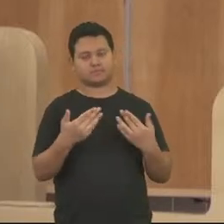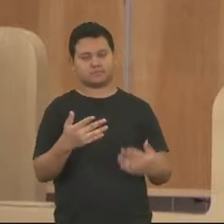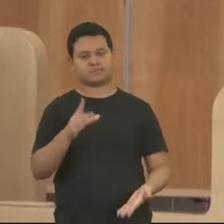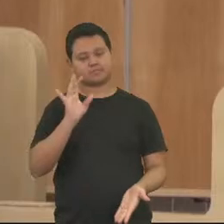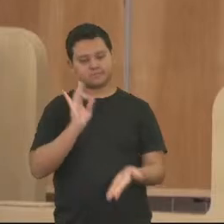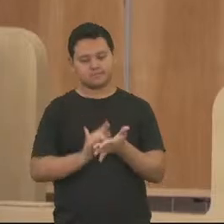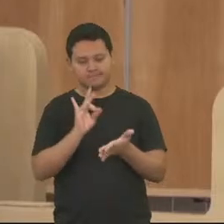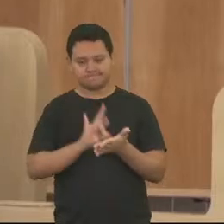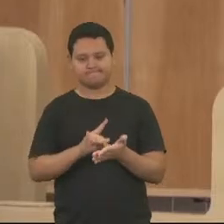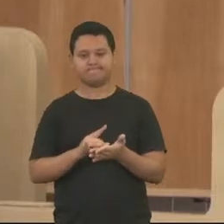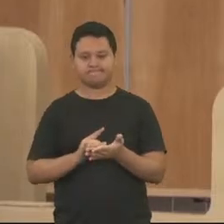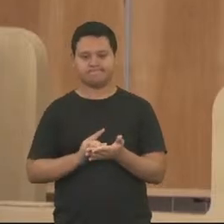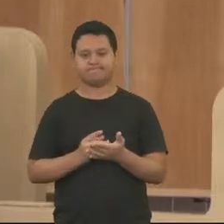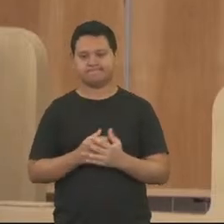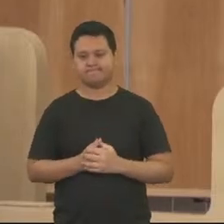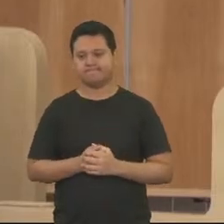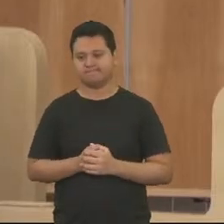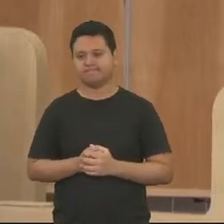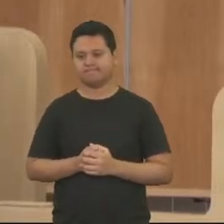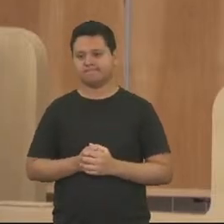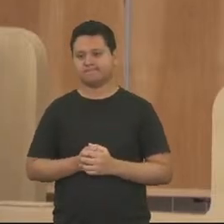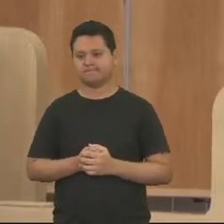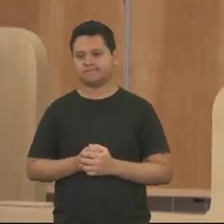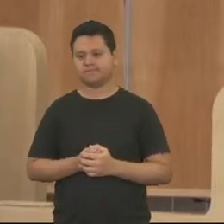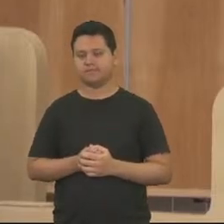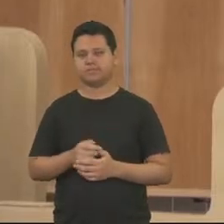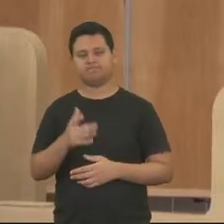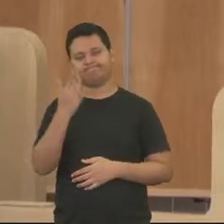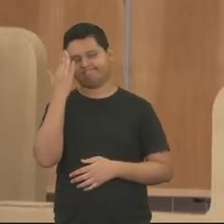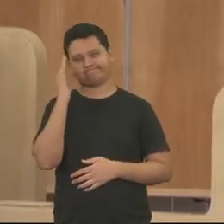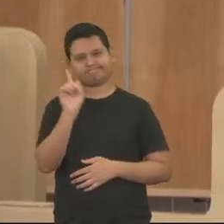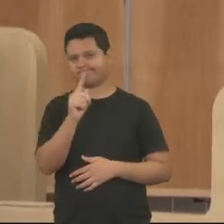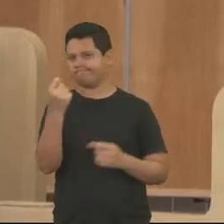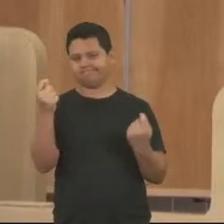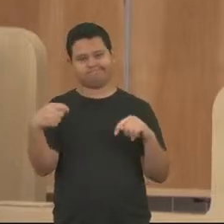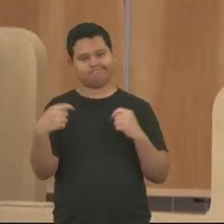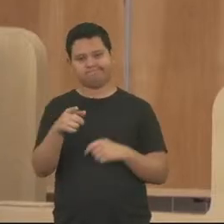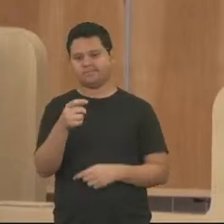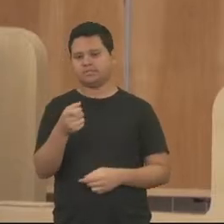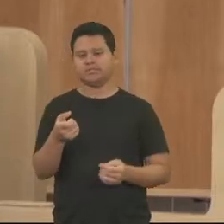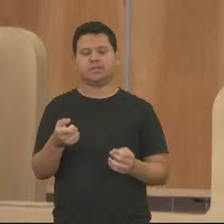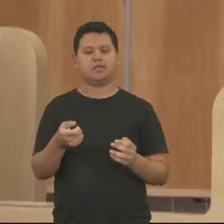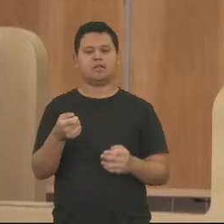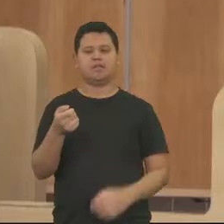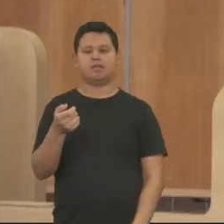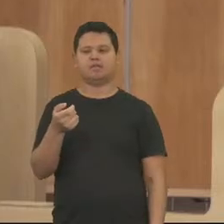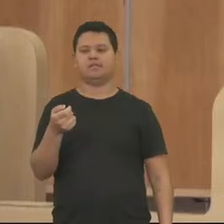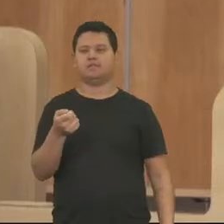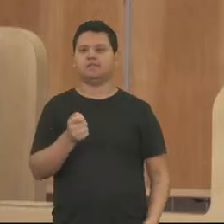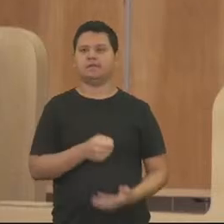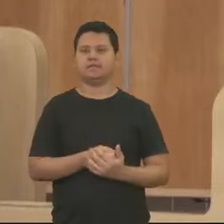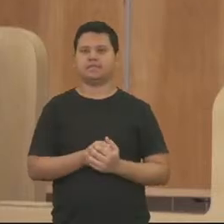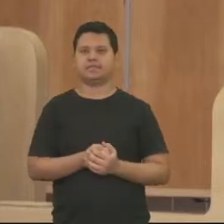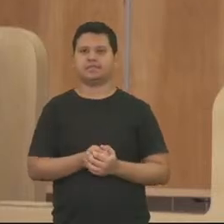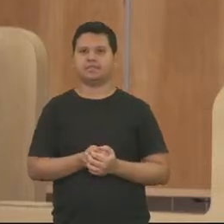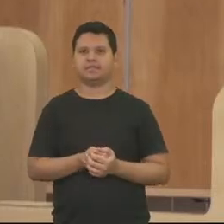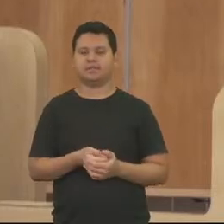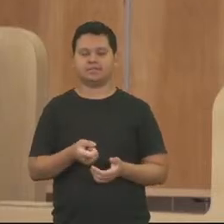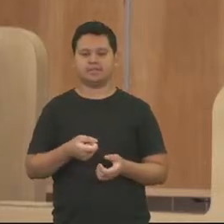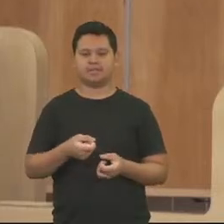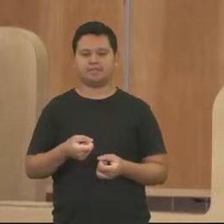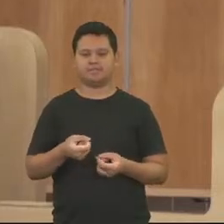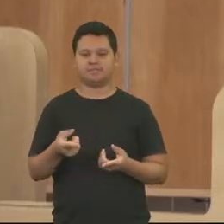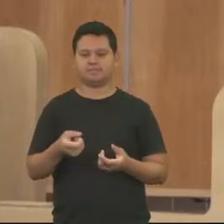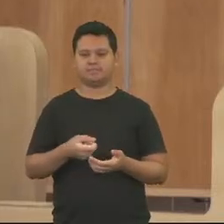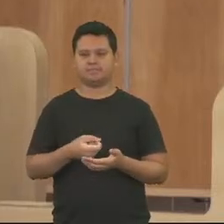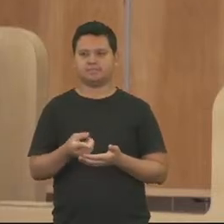certeza que nós não vamos precisar mais gastar muito dinheiro com